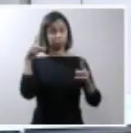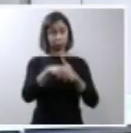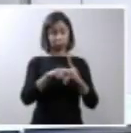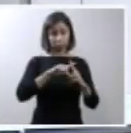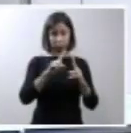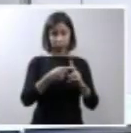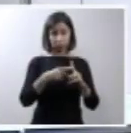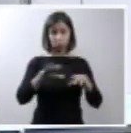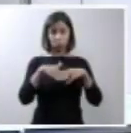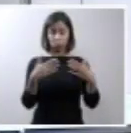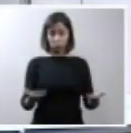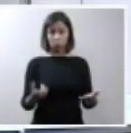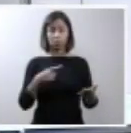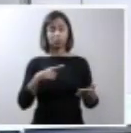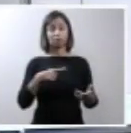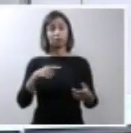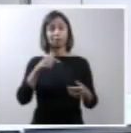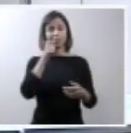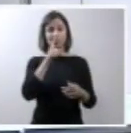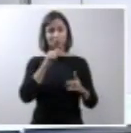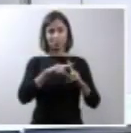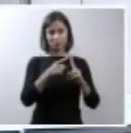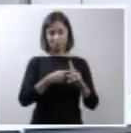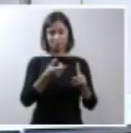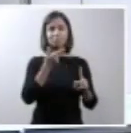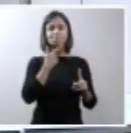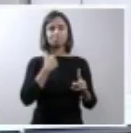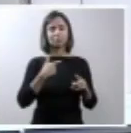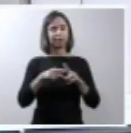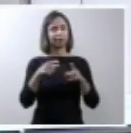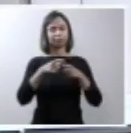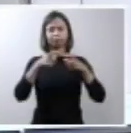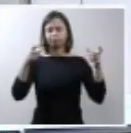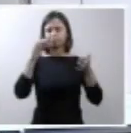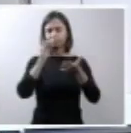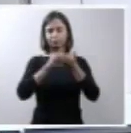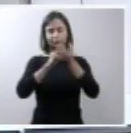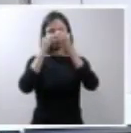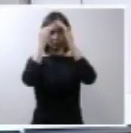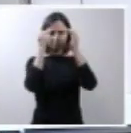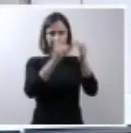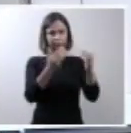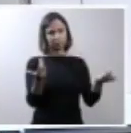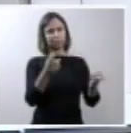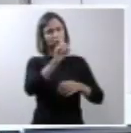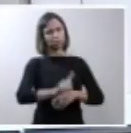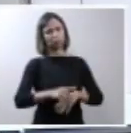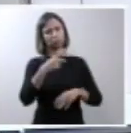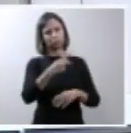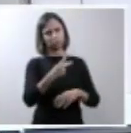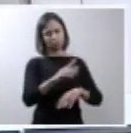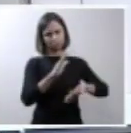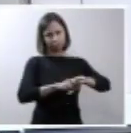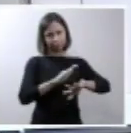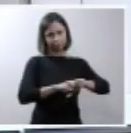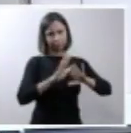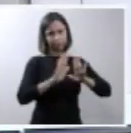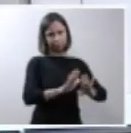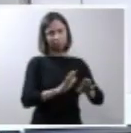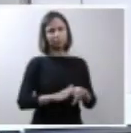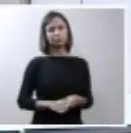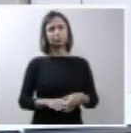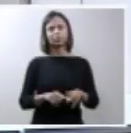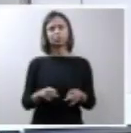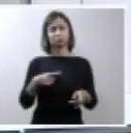da gravidez quando a gestante assim o deseja é um grave desrespeito a seus direitos